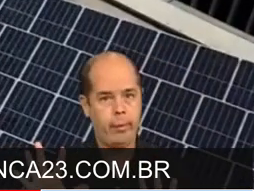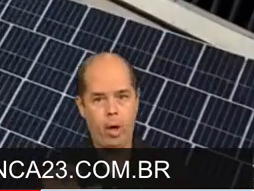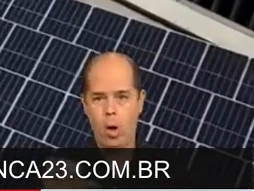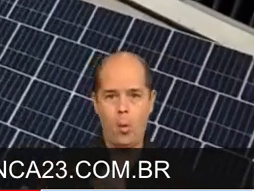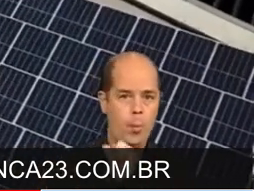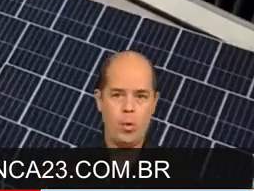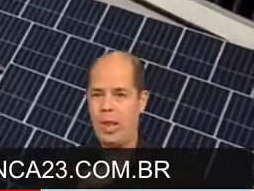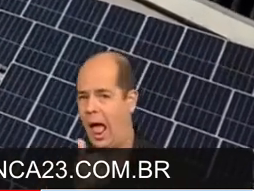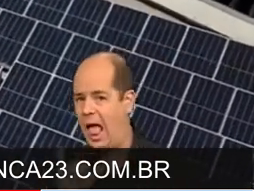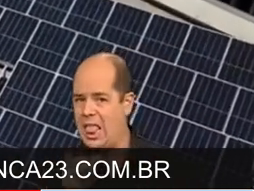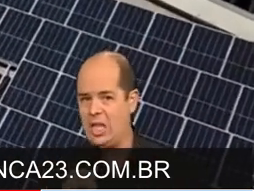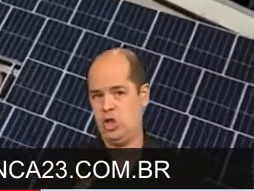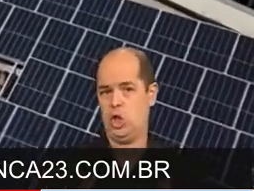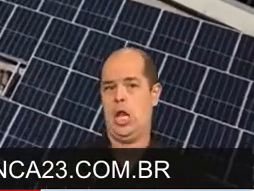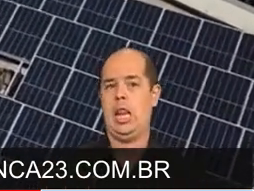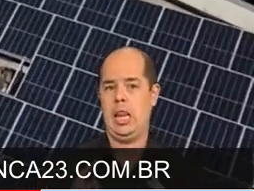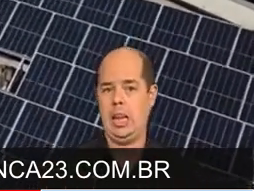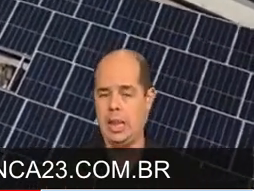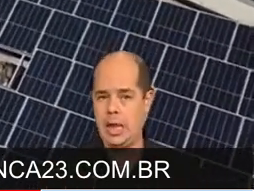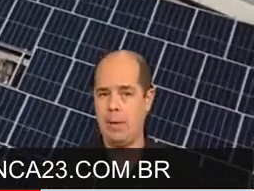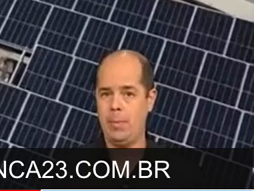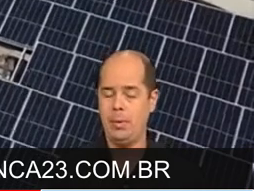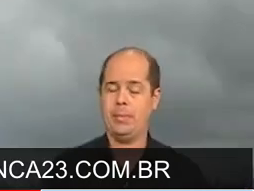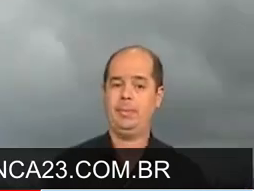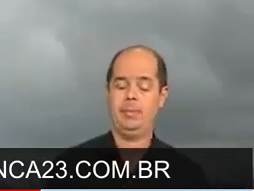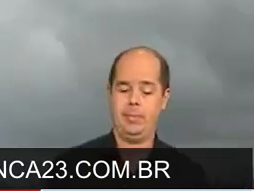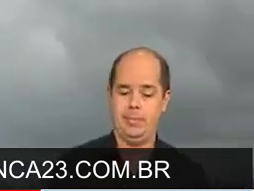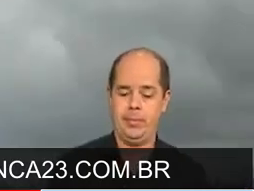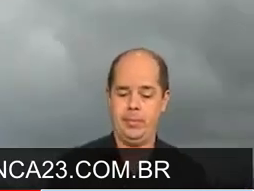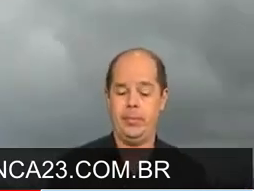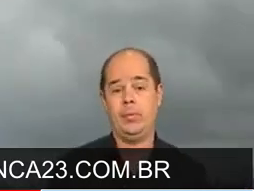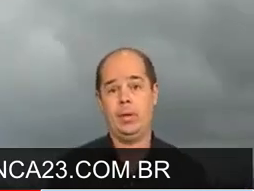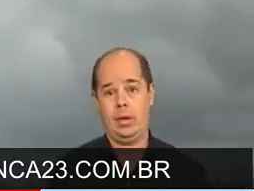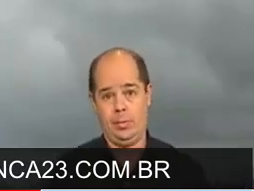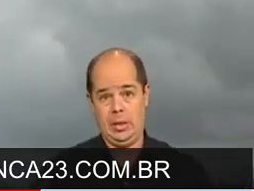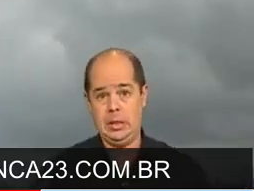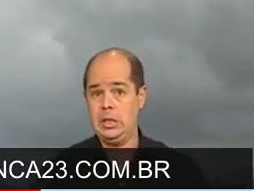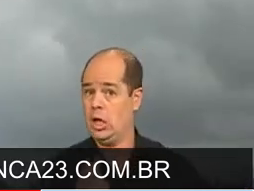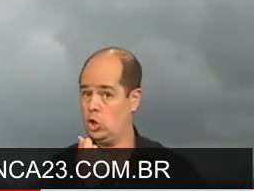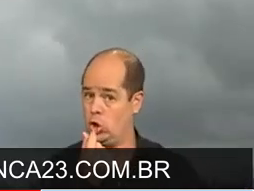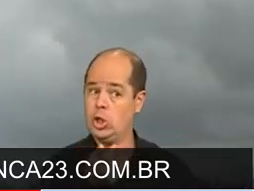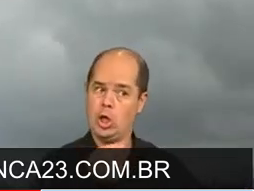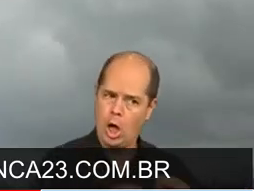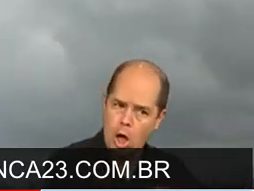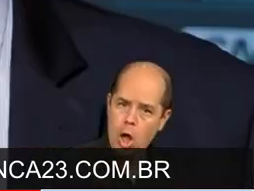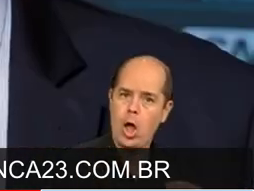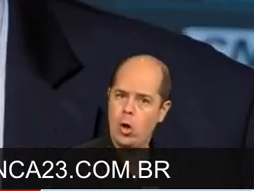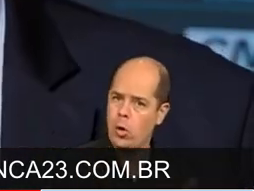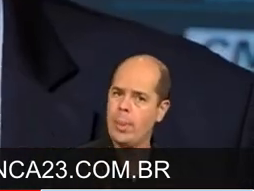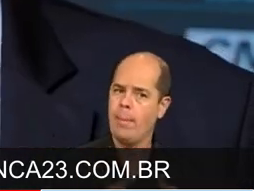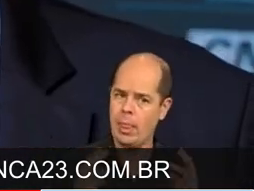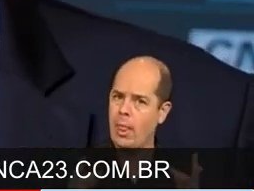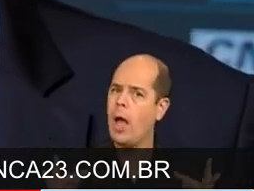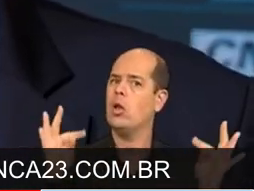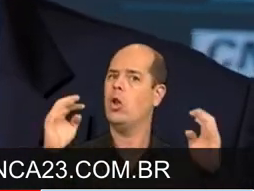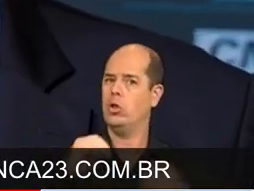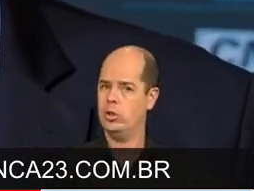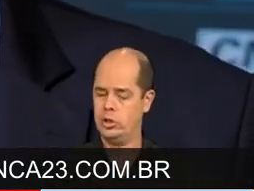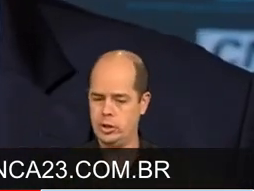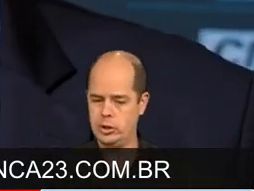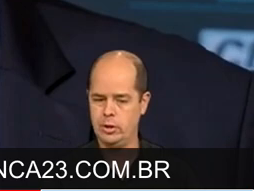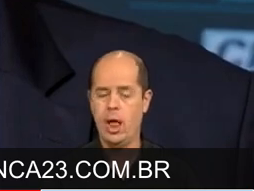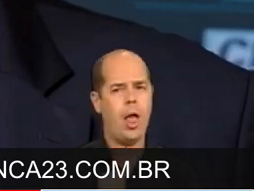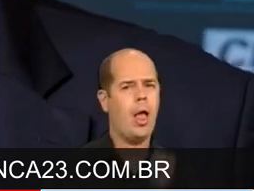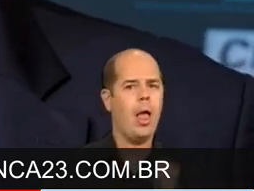por fontes de energia renováveis e mais limpas, o que exige investimento e tecnologia. A indústria brasileira, já